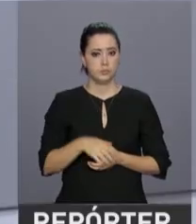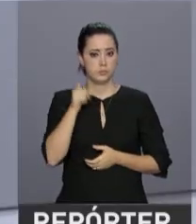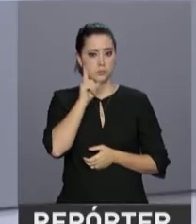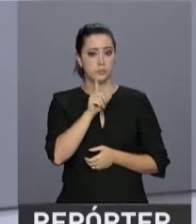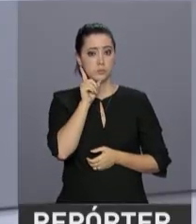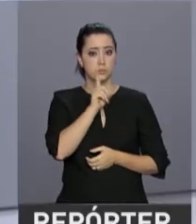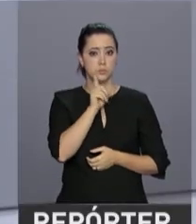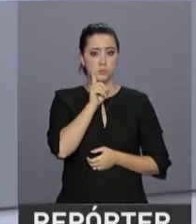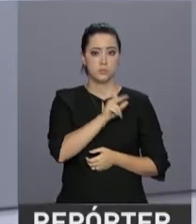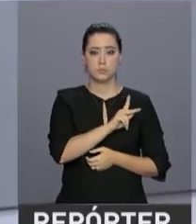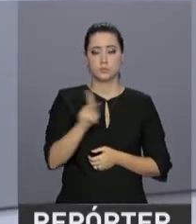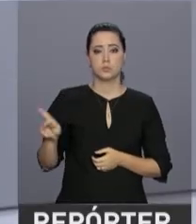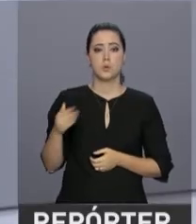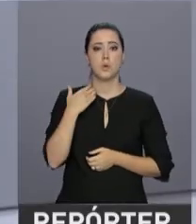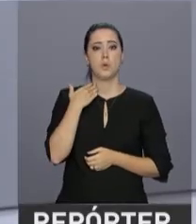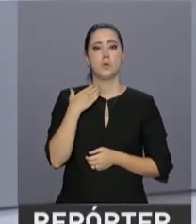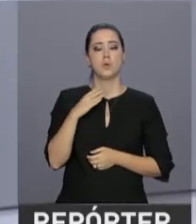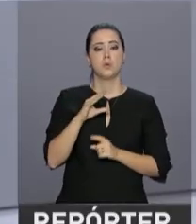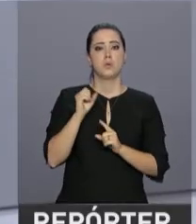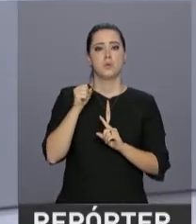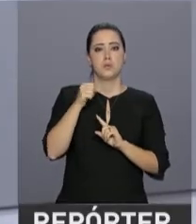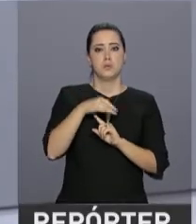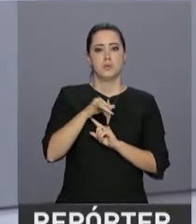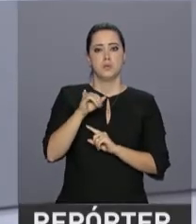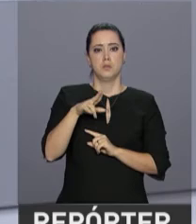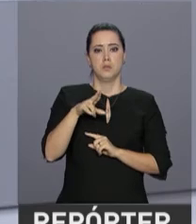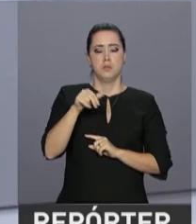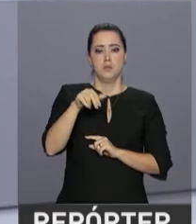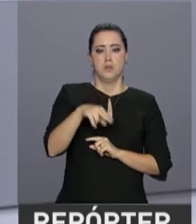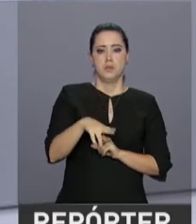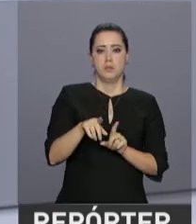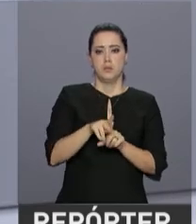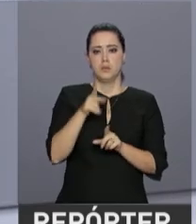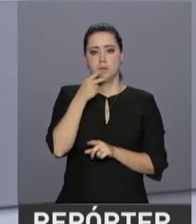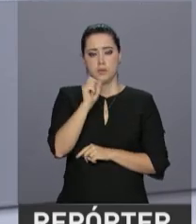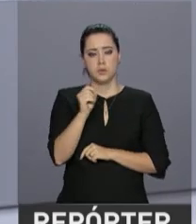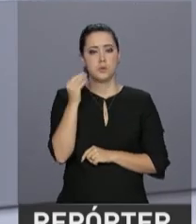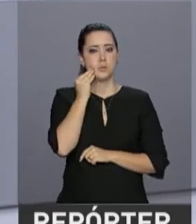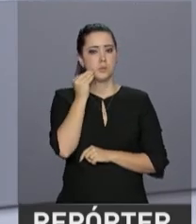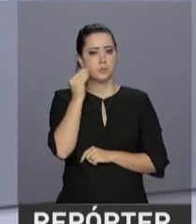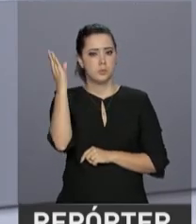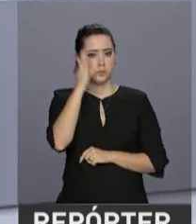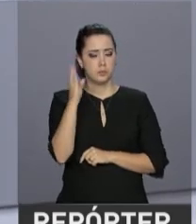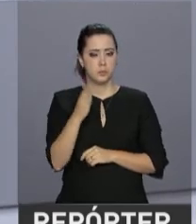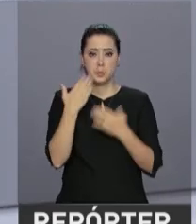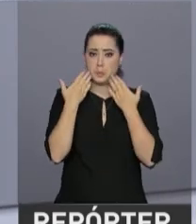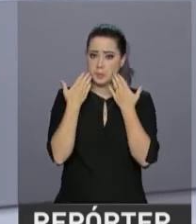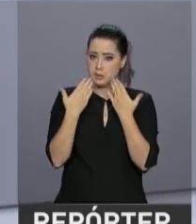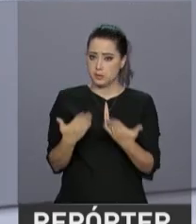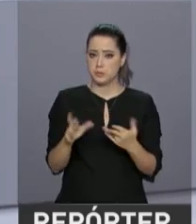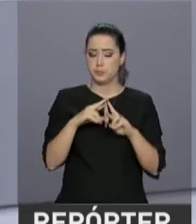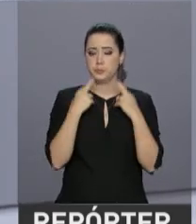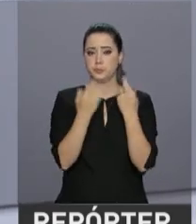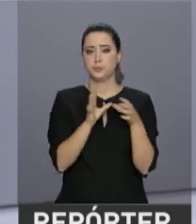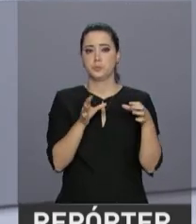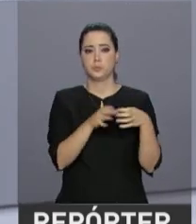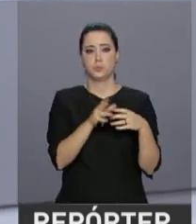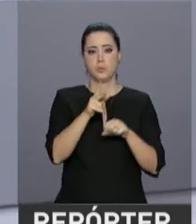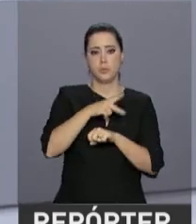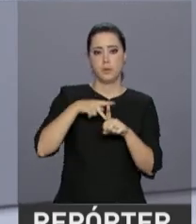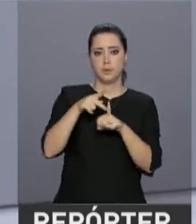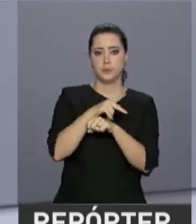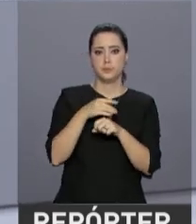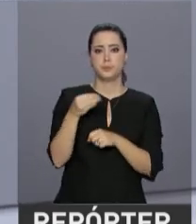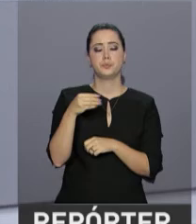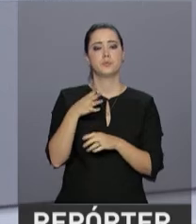estados unidos o presidente do banco central ilan goldfajn e falou sobre a experiência brasileira em um painel que reuniu representantes de